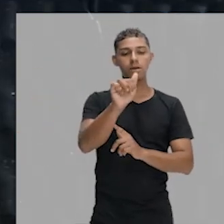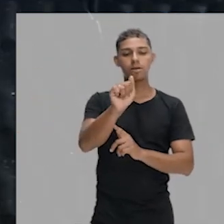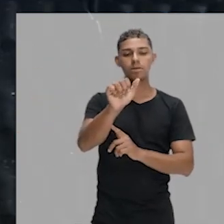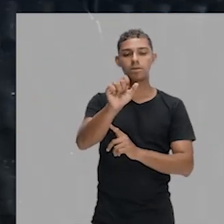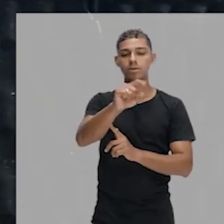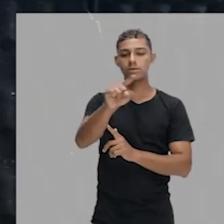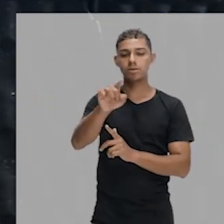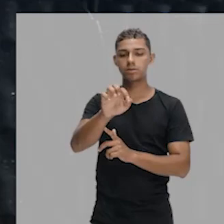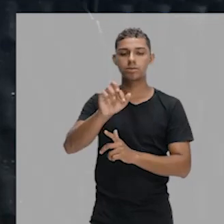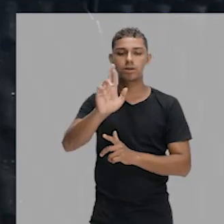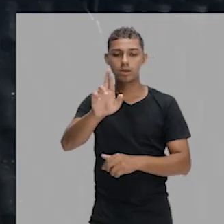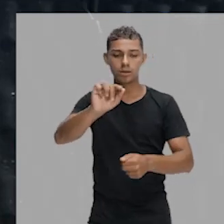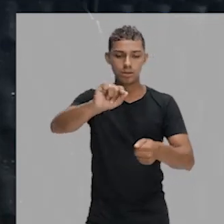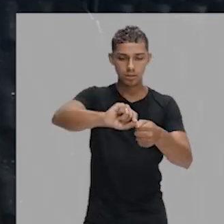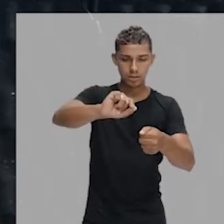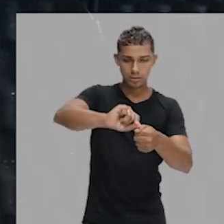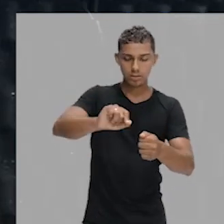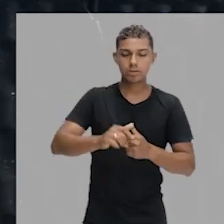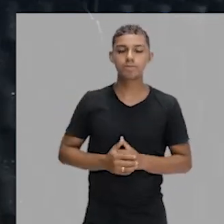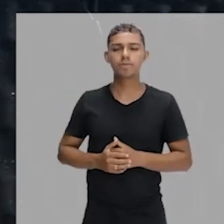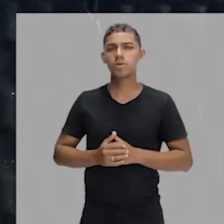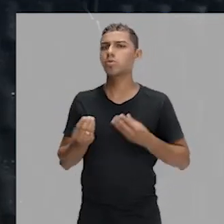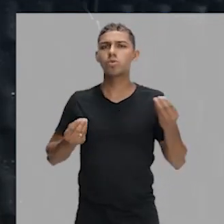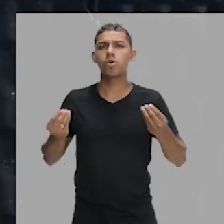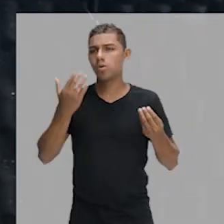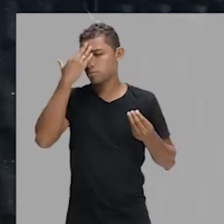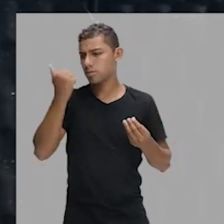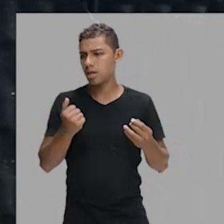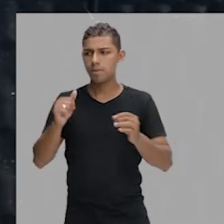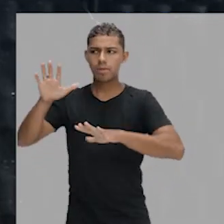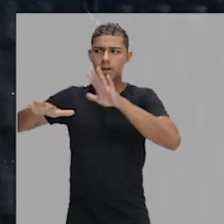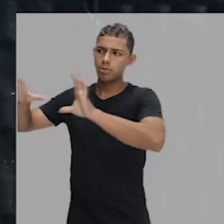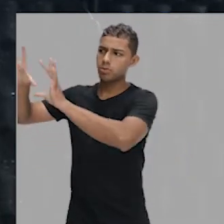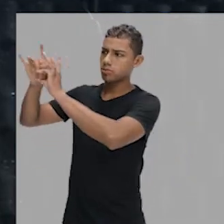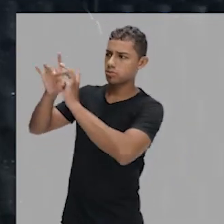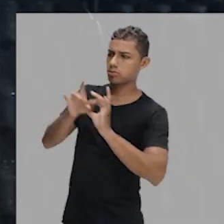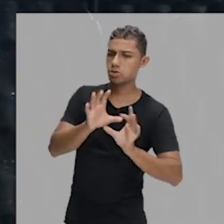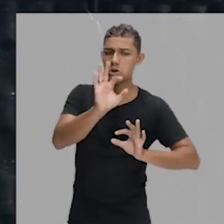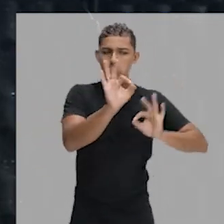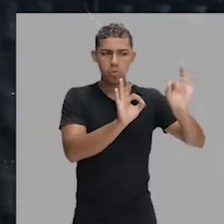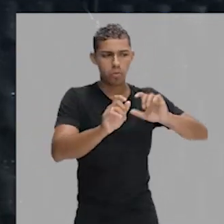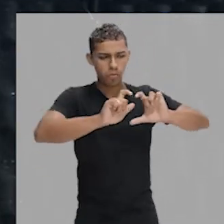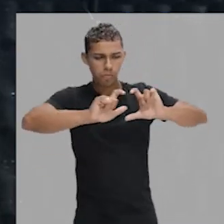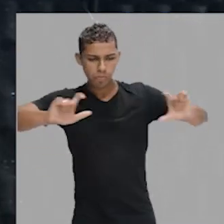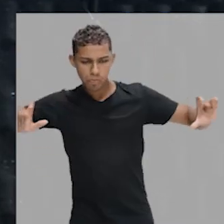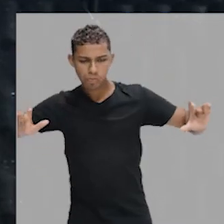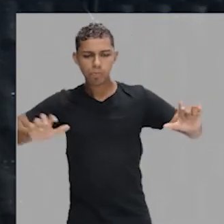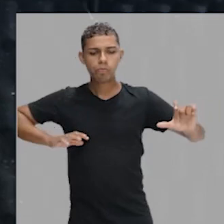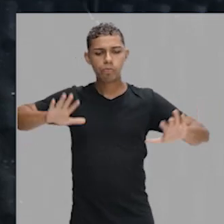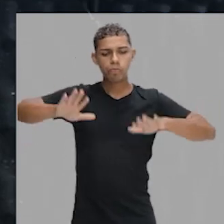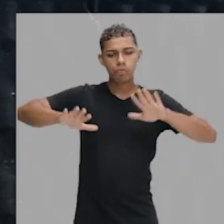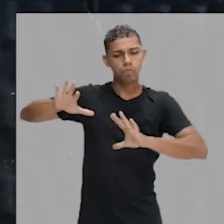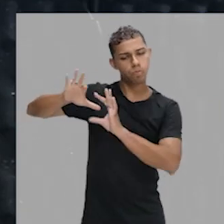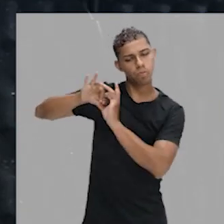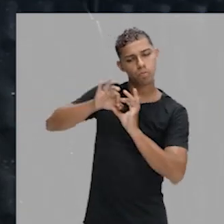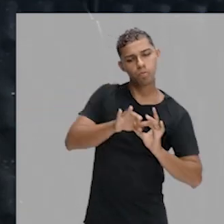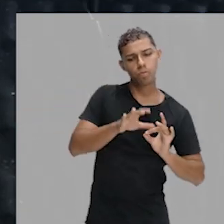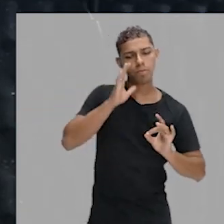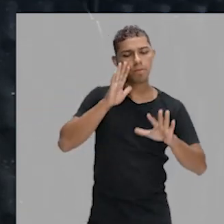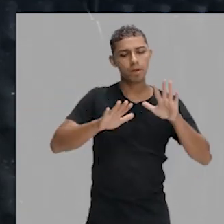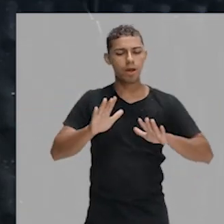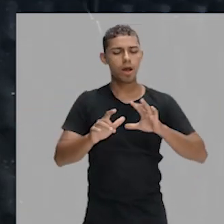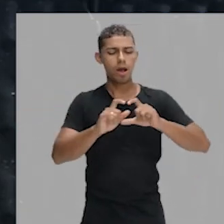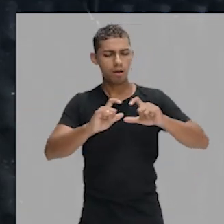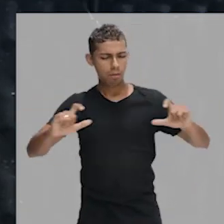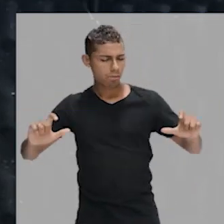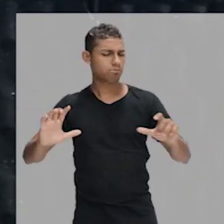Tá? Então, como é que eu sei, professora? De acordo com a organização das sentenças, de acordo com o contexto em que essas